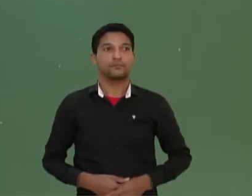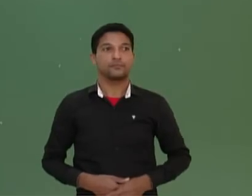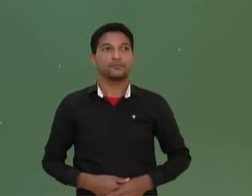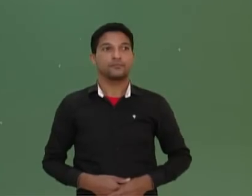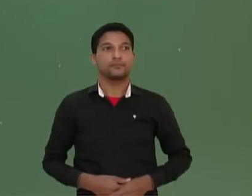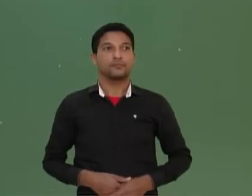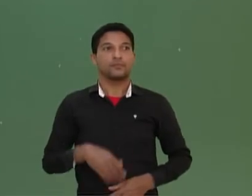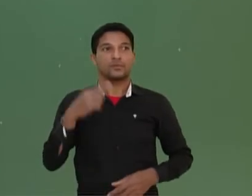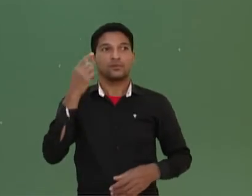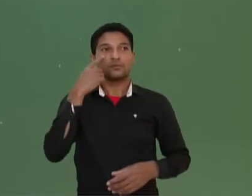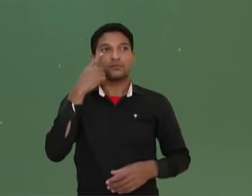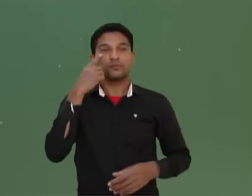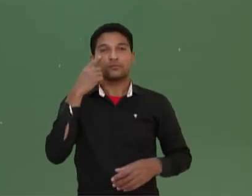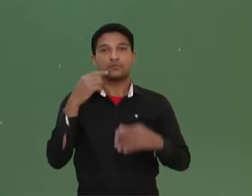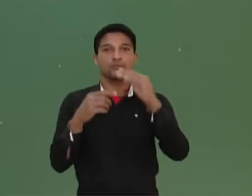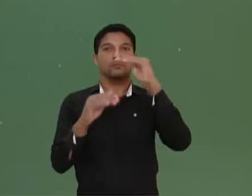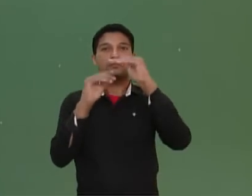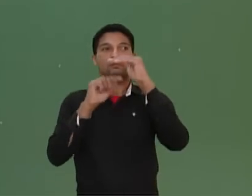Então eles são congruentes.